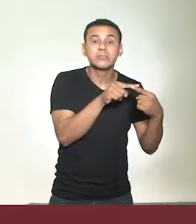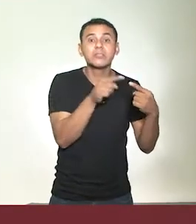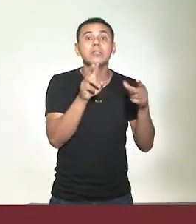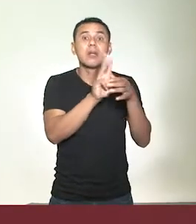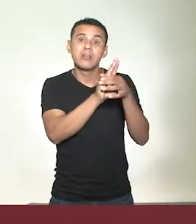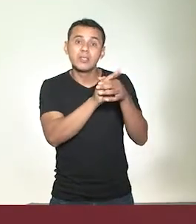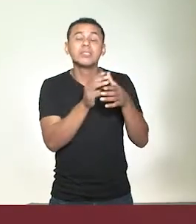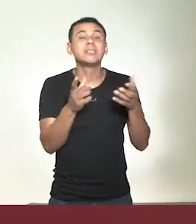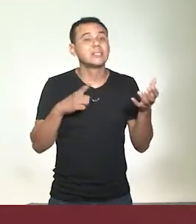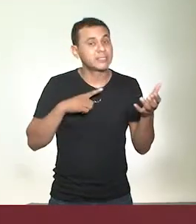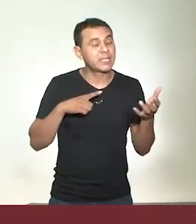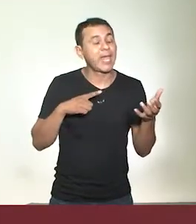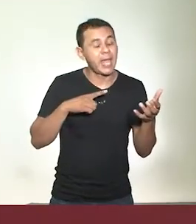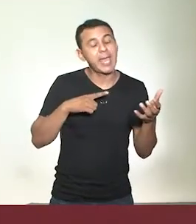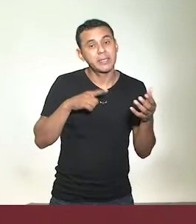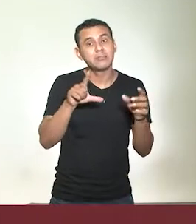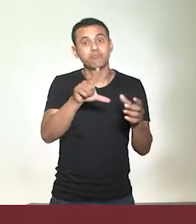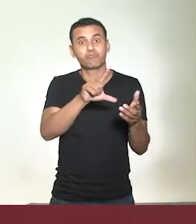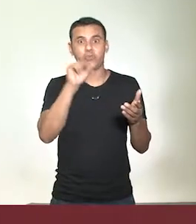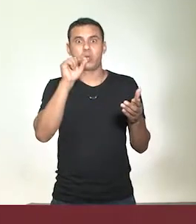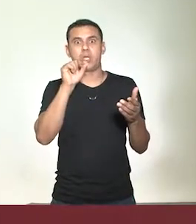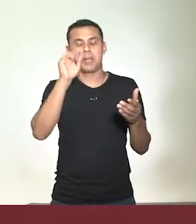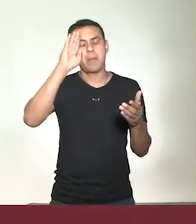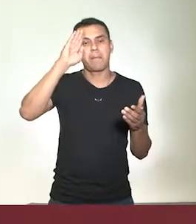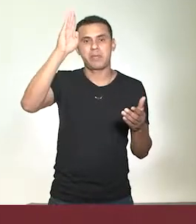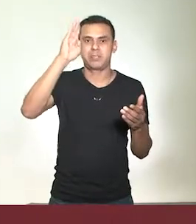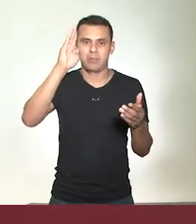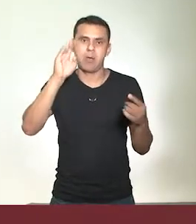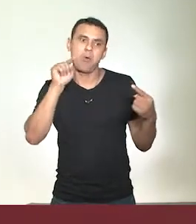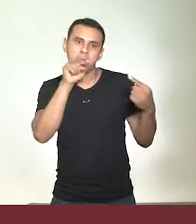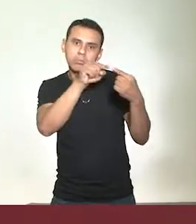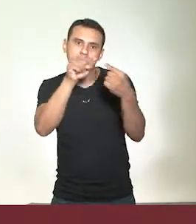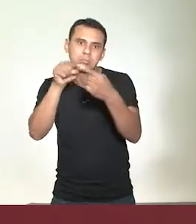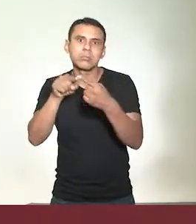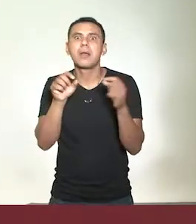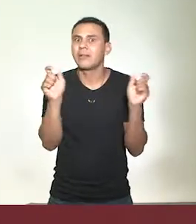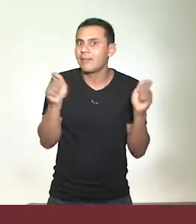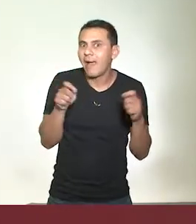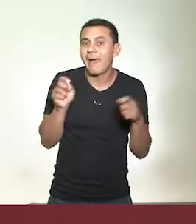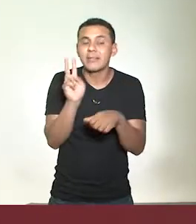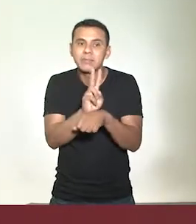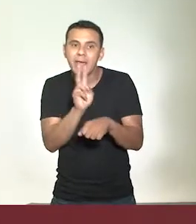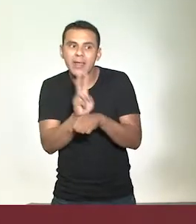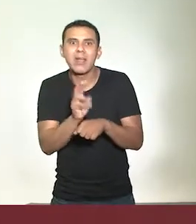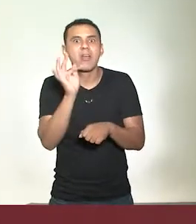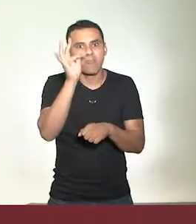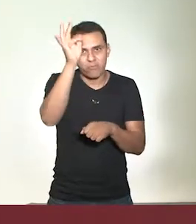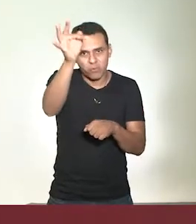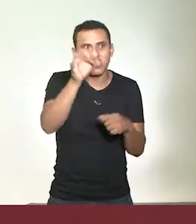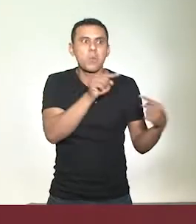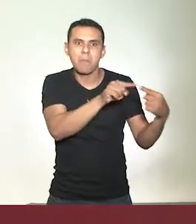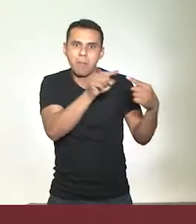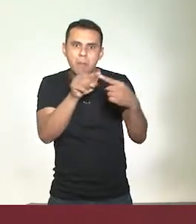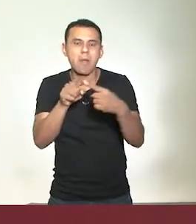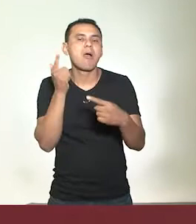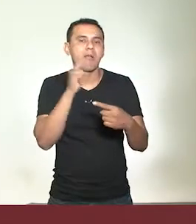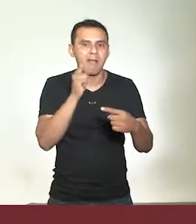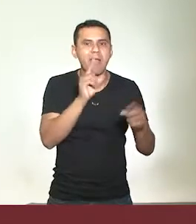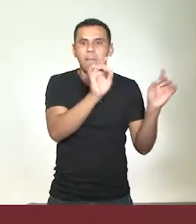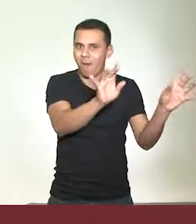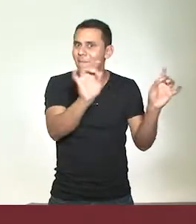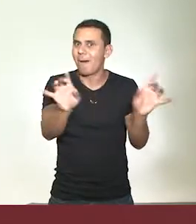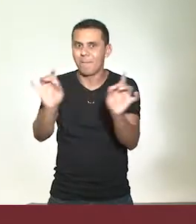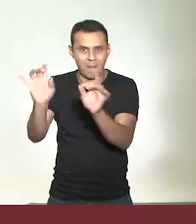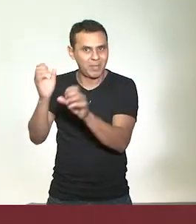que a universidade tenha definido como a priori o que a gente espera que a universidade chegue